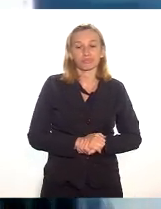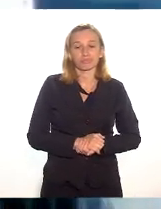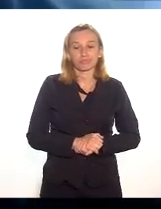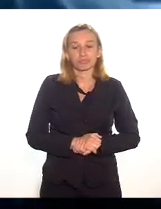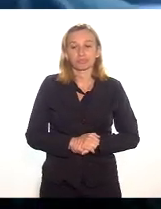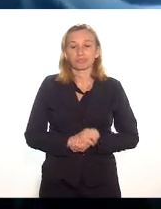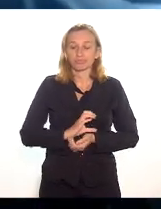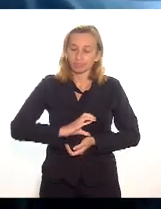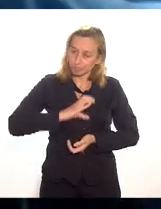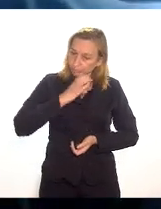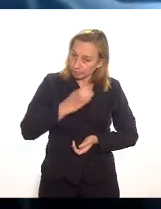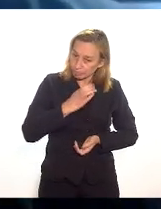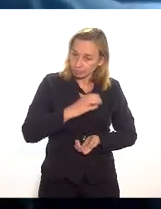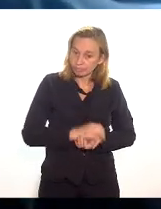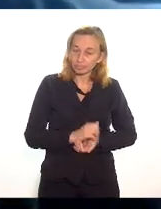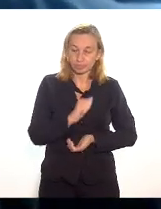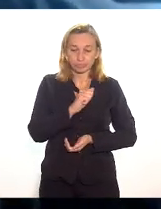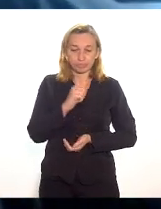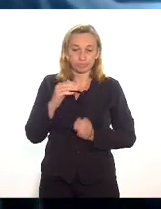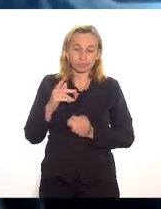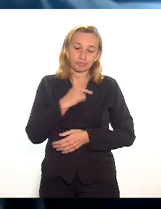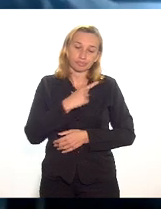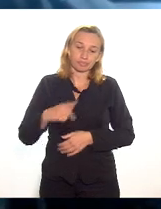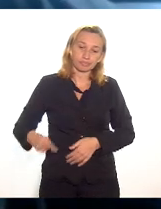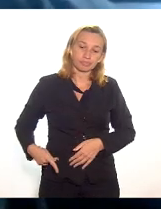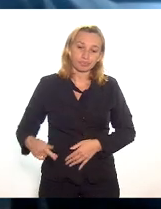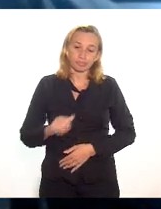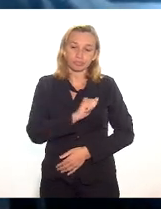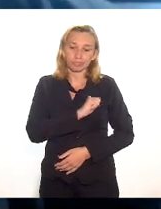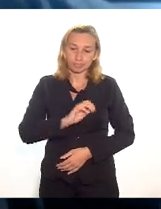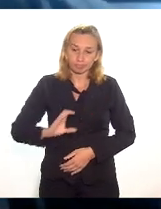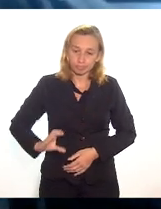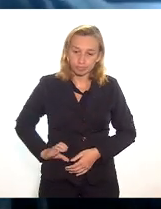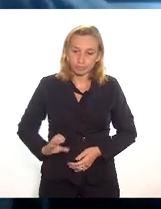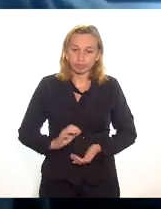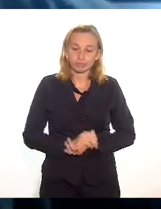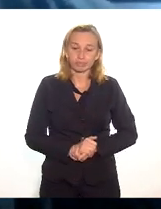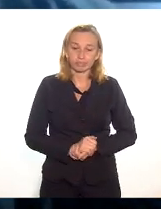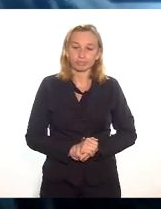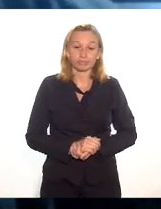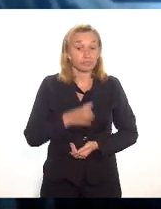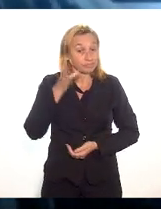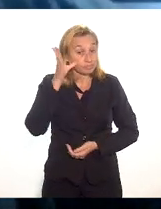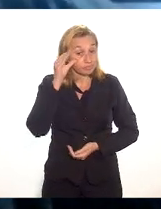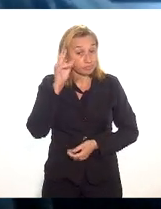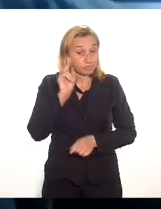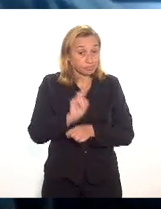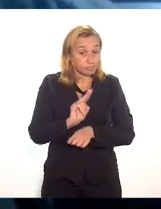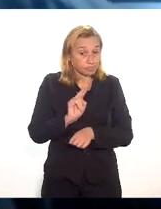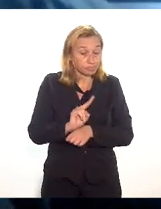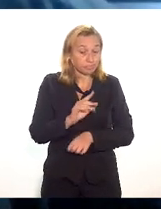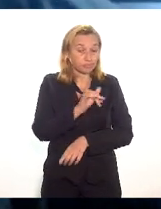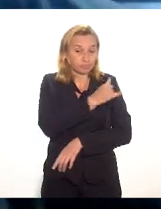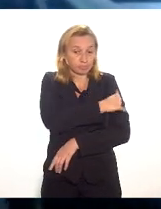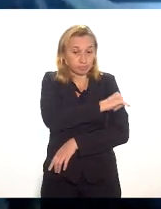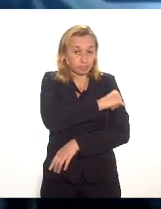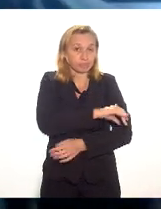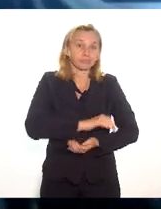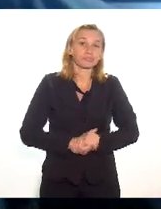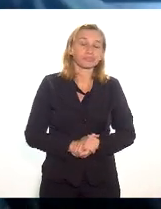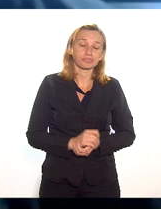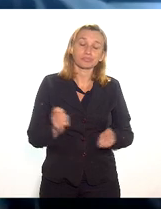da coragem do nosso presidente André Siciliano, da defesa dos interesses do Rio de Janeiro,